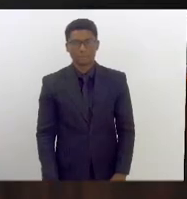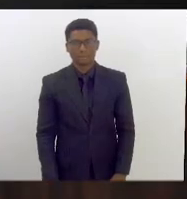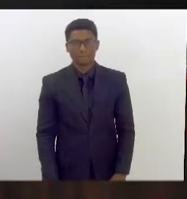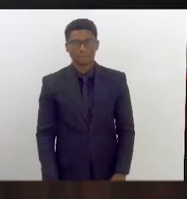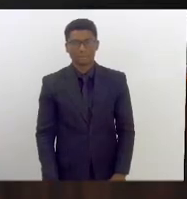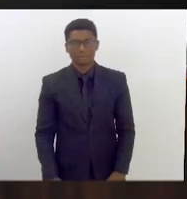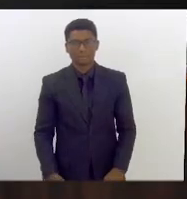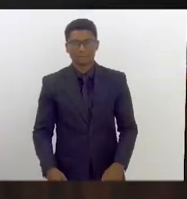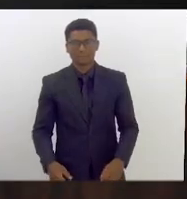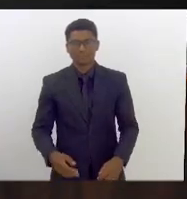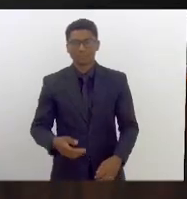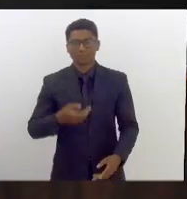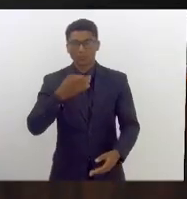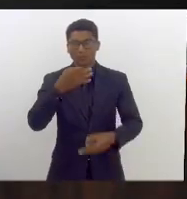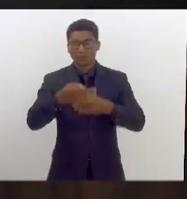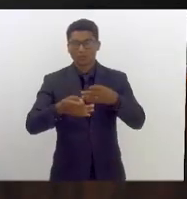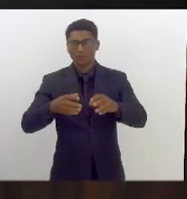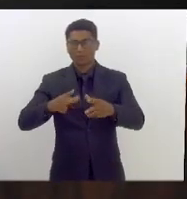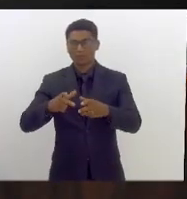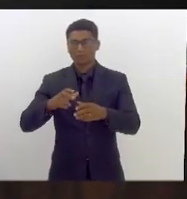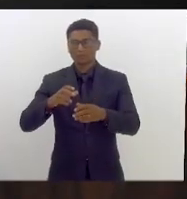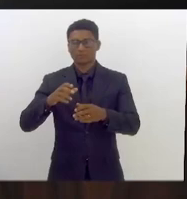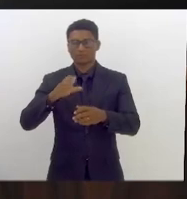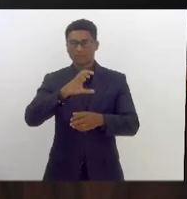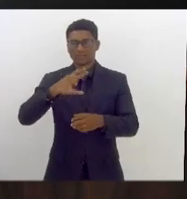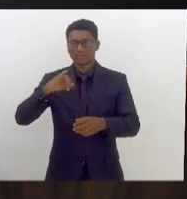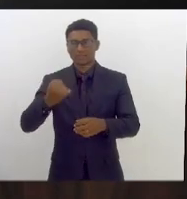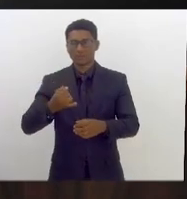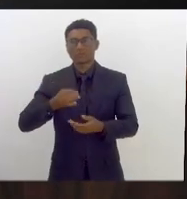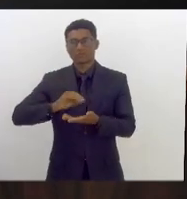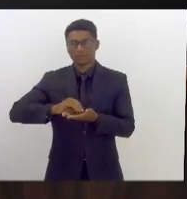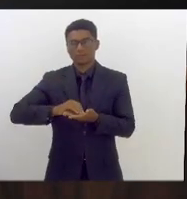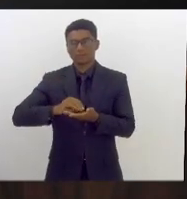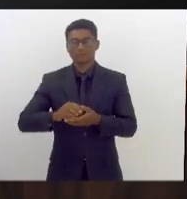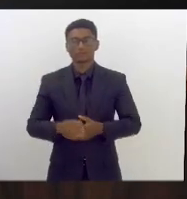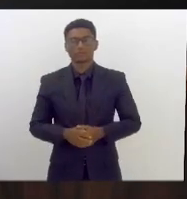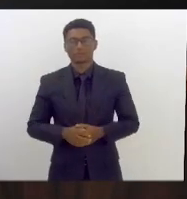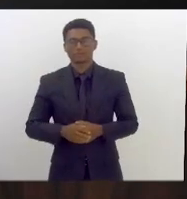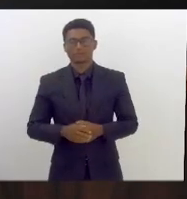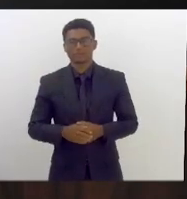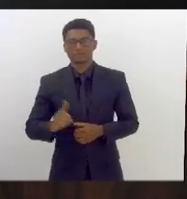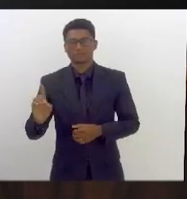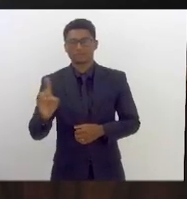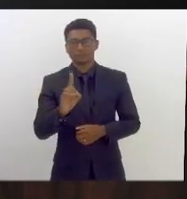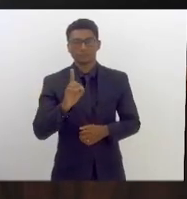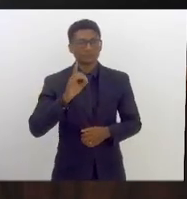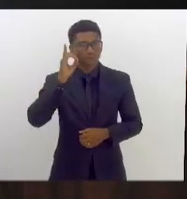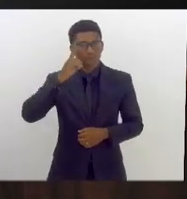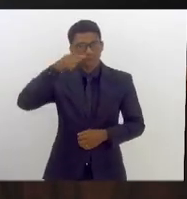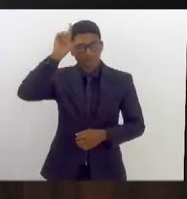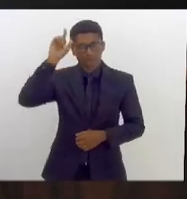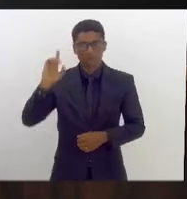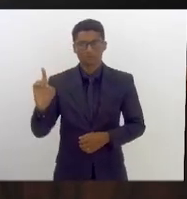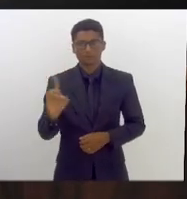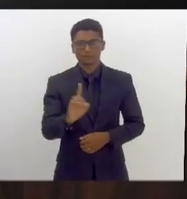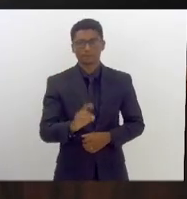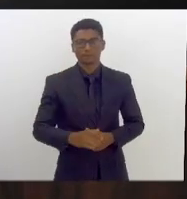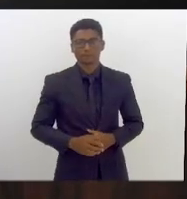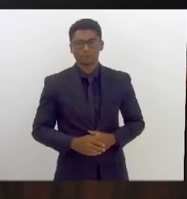Pendentes de parecer das comissões de Constituição e Justiça, para emitir parecer, o deputado Luiz Paulo.